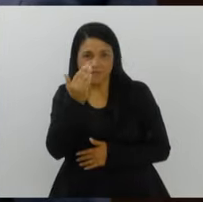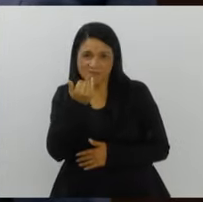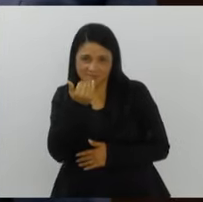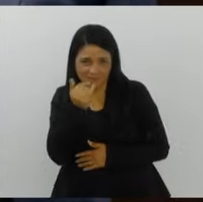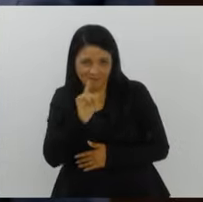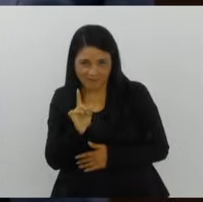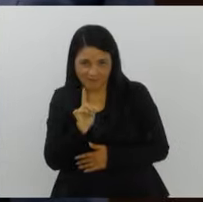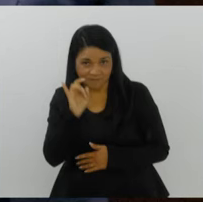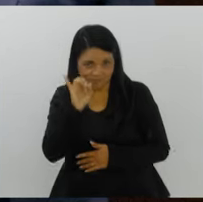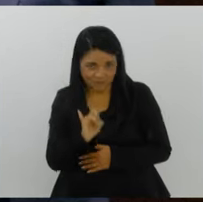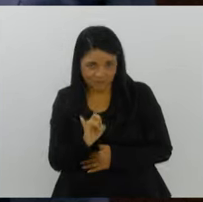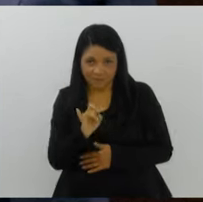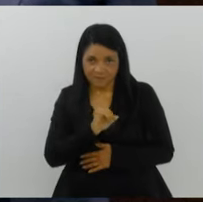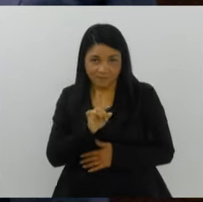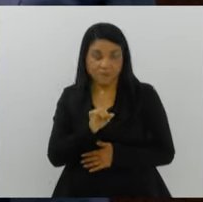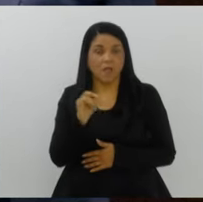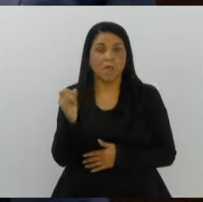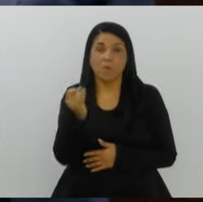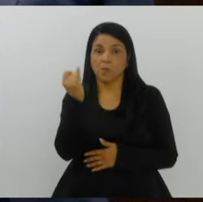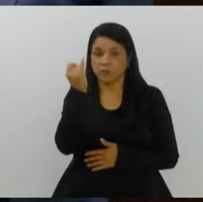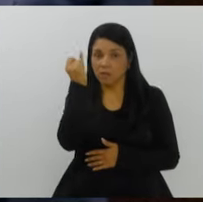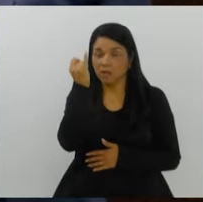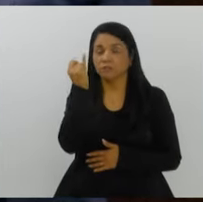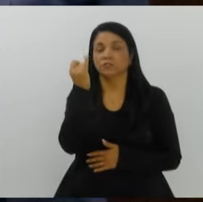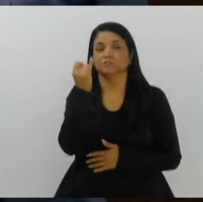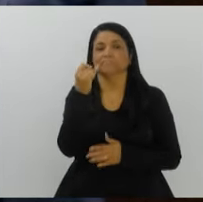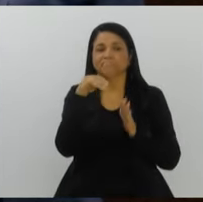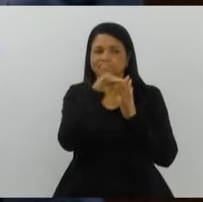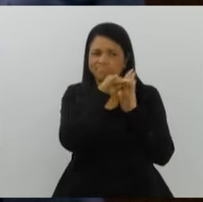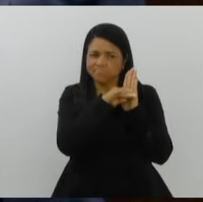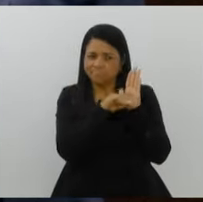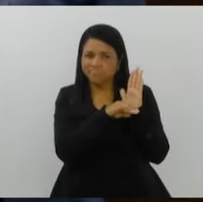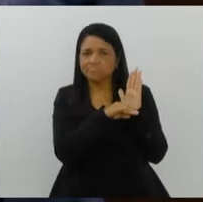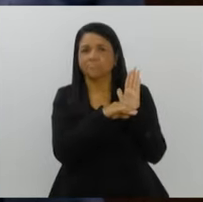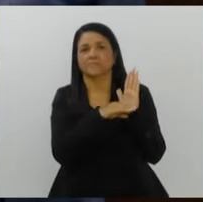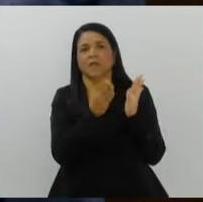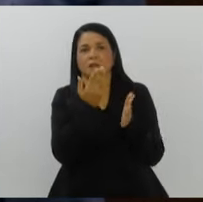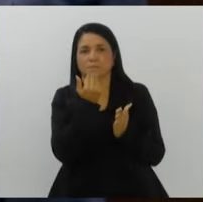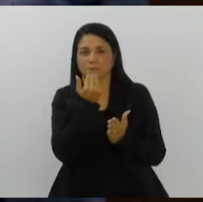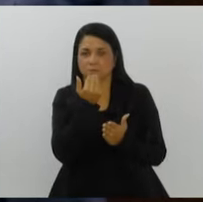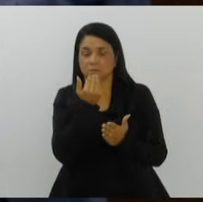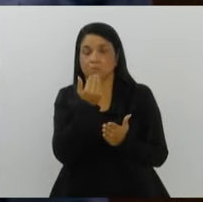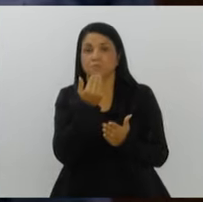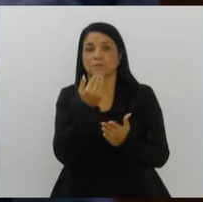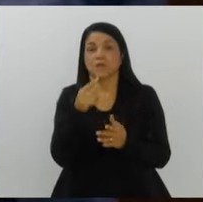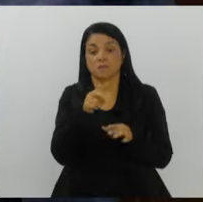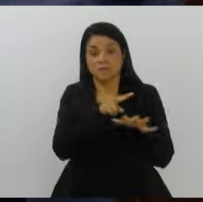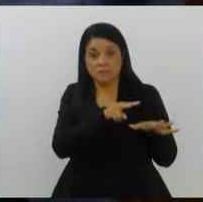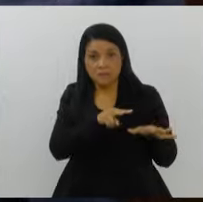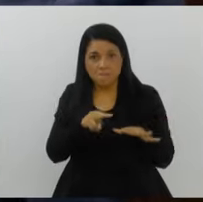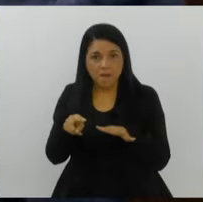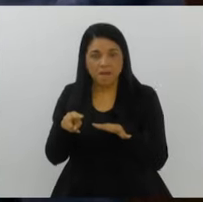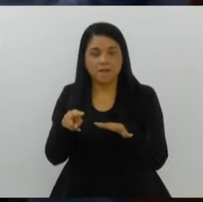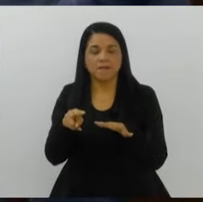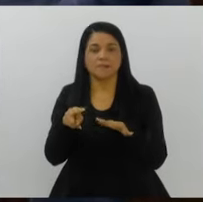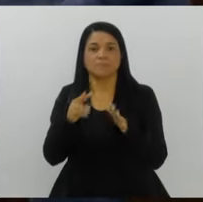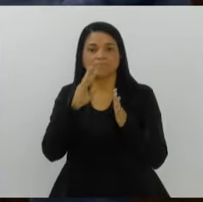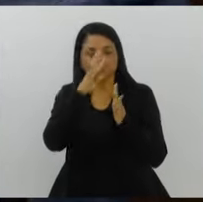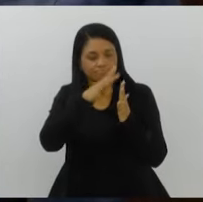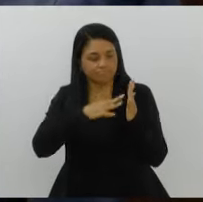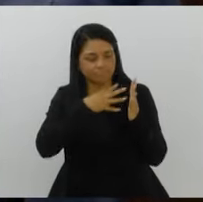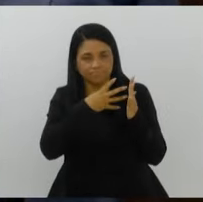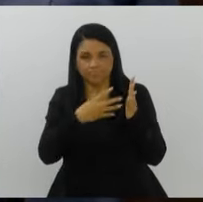muito importante. E reafirmar a importância que tem de, nessa semana, né, do calendário